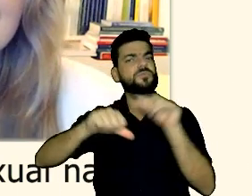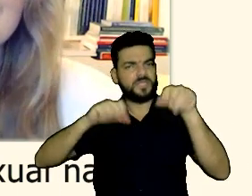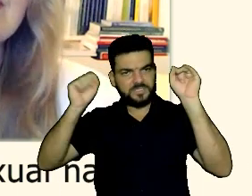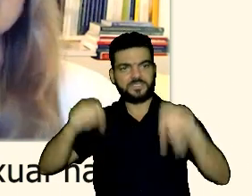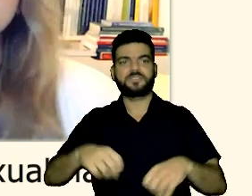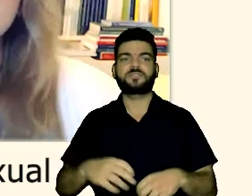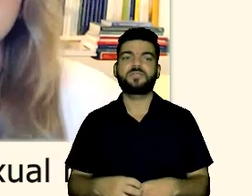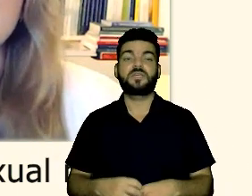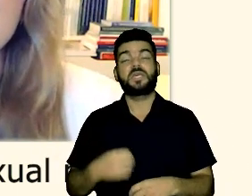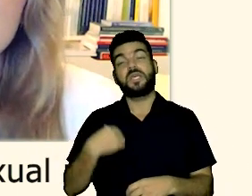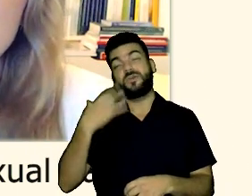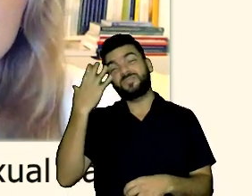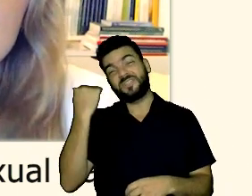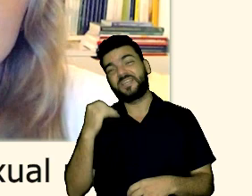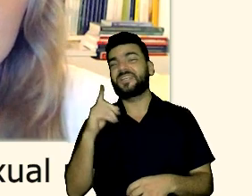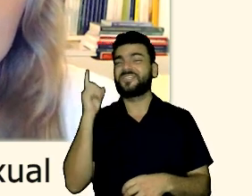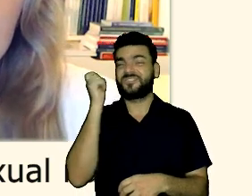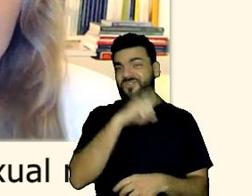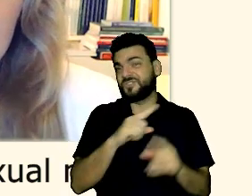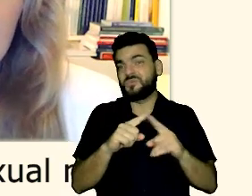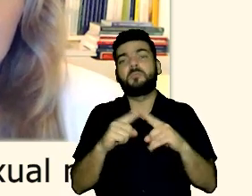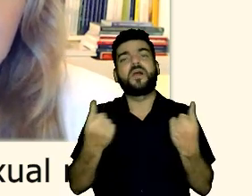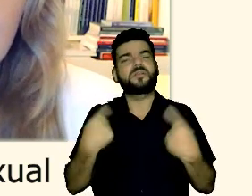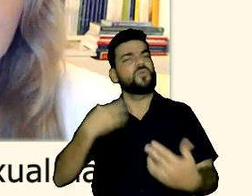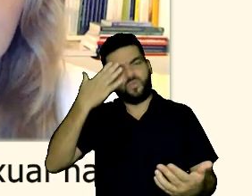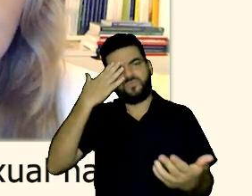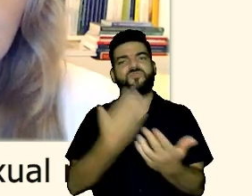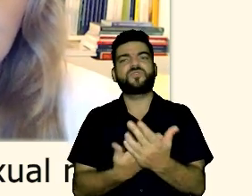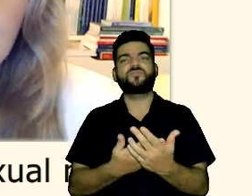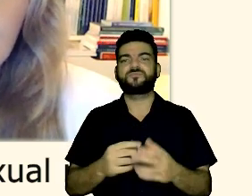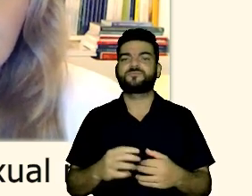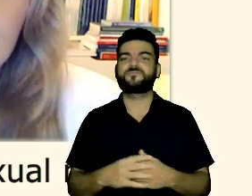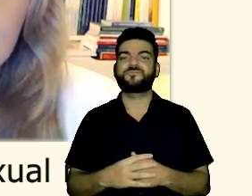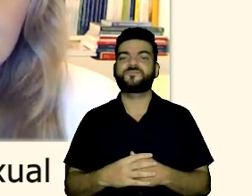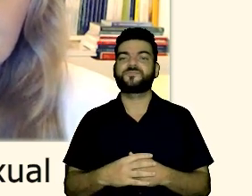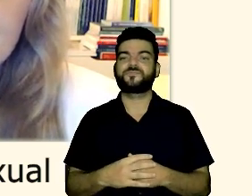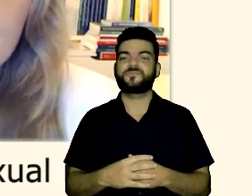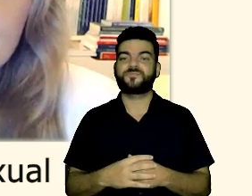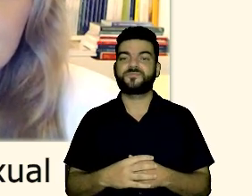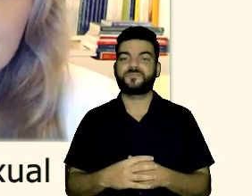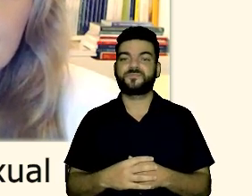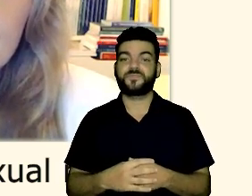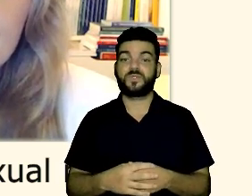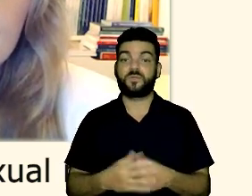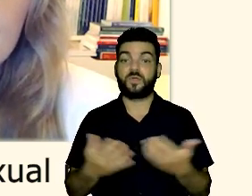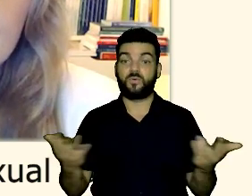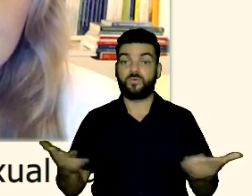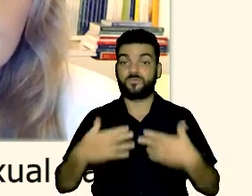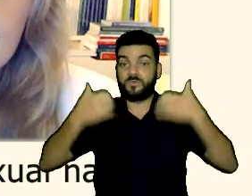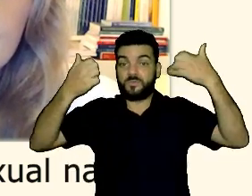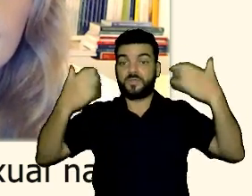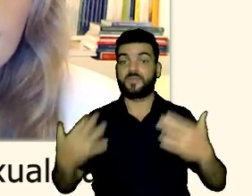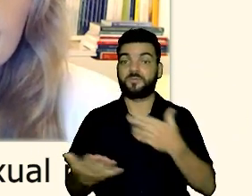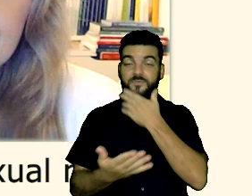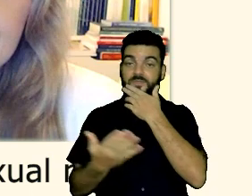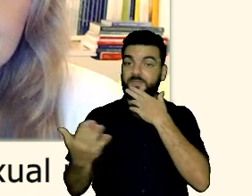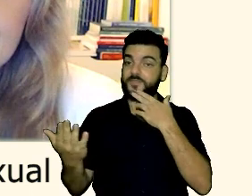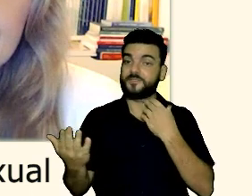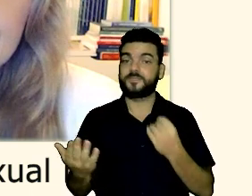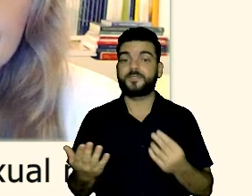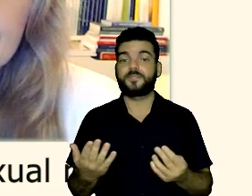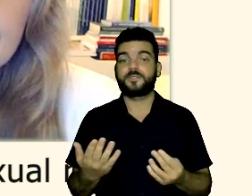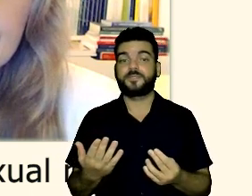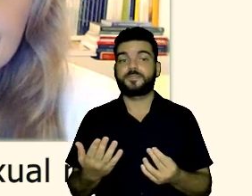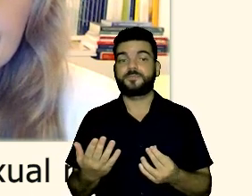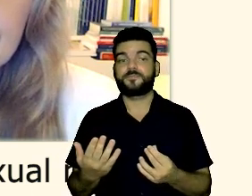ser humano pode mudar apesar dos pesares e de tudo que a gente vive. Então, a gente vai começar